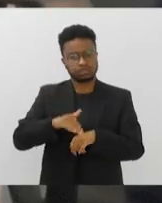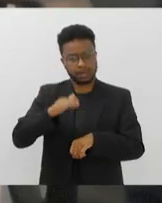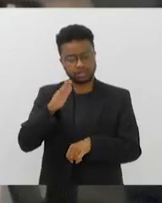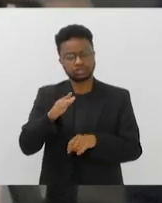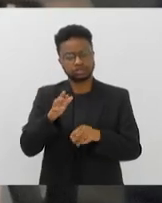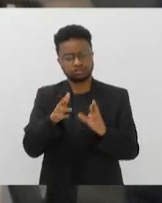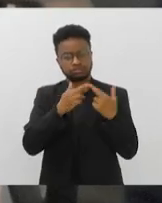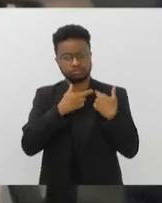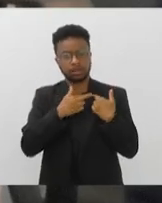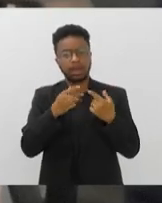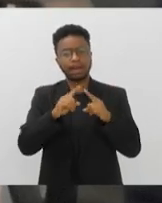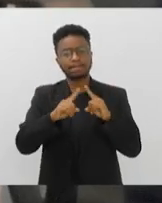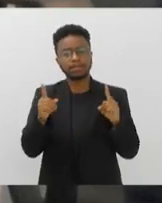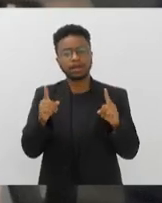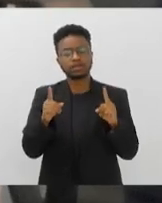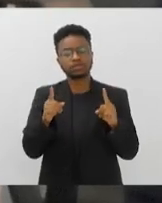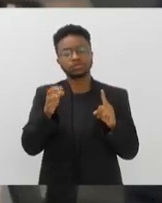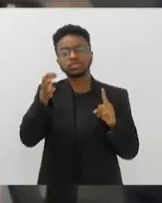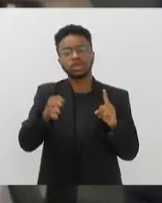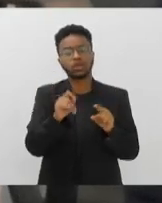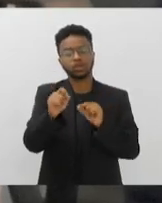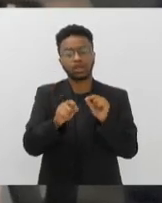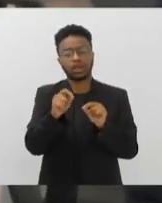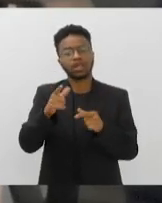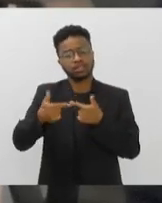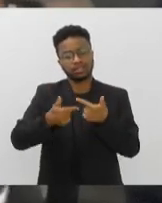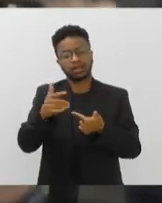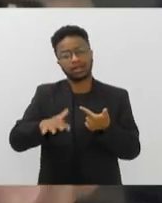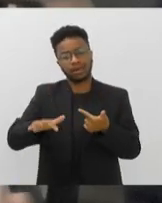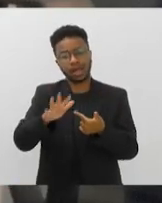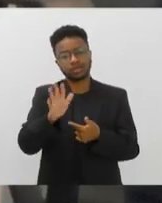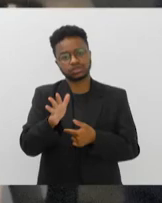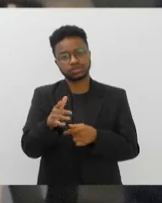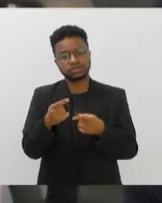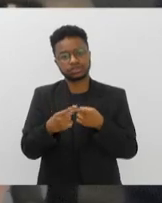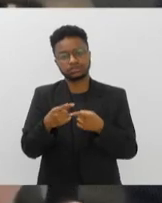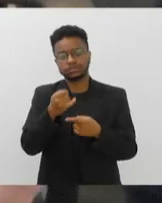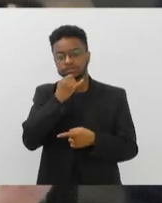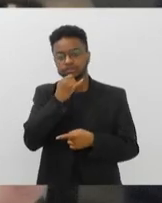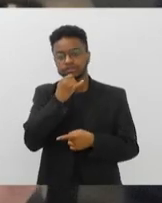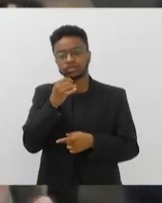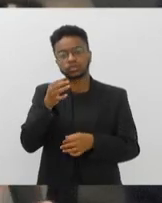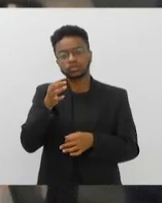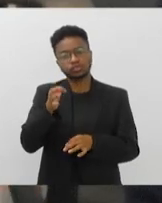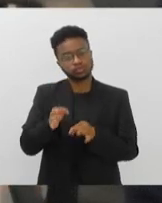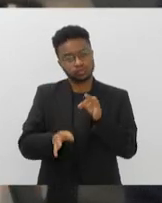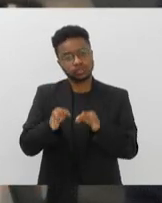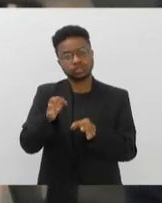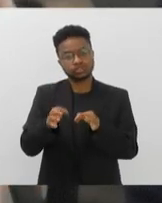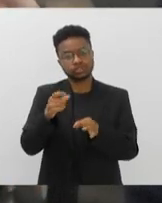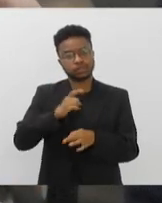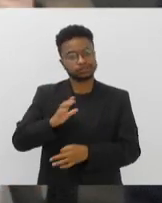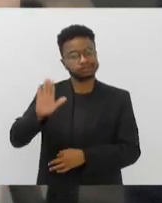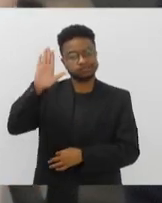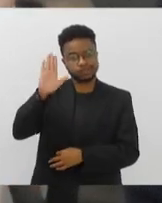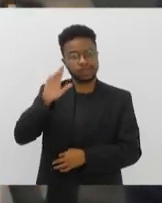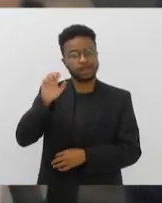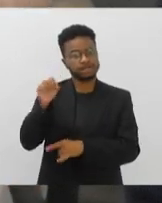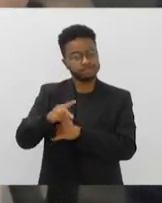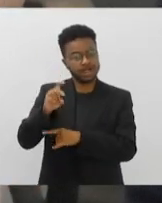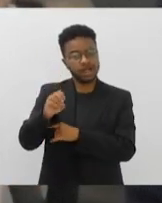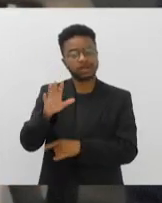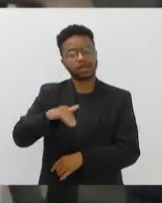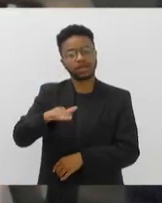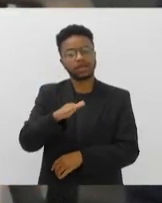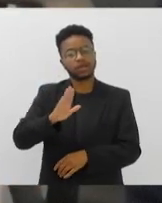eh eh o certo eles trabalham para isso eles os juízes por exemplo concorrem a Vale de infância e juventude então assim o é